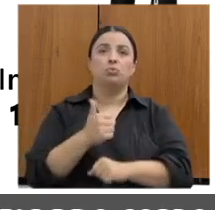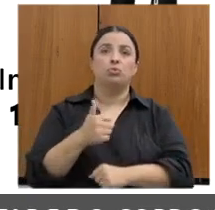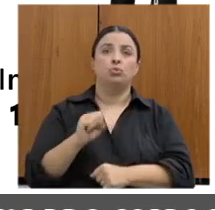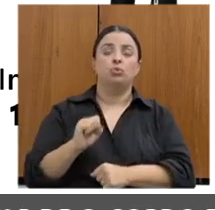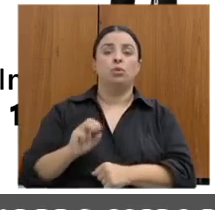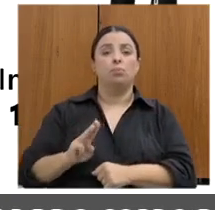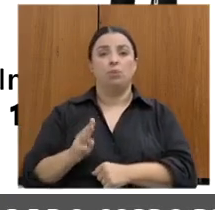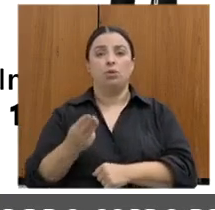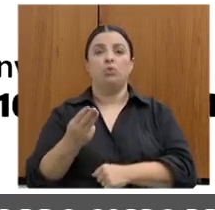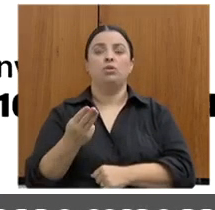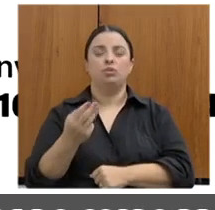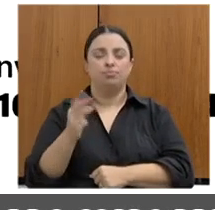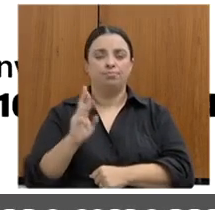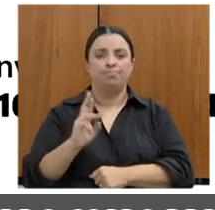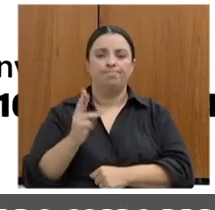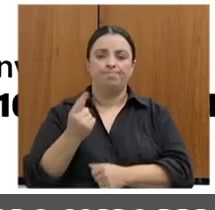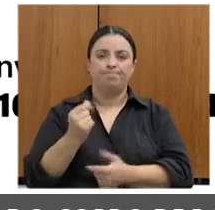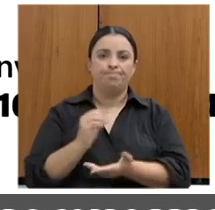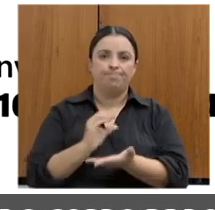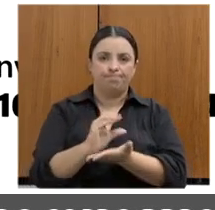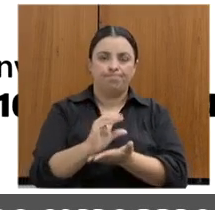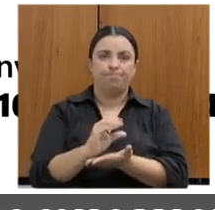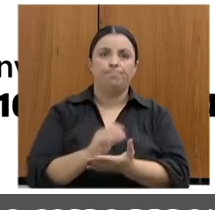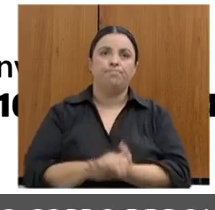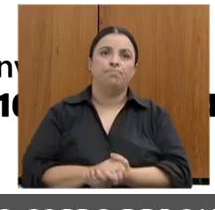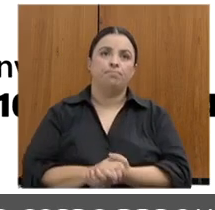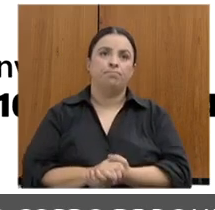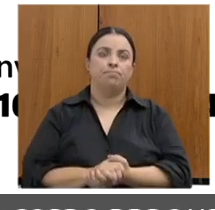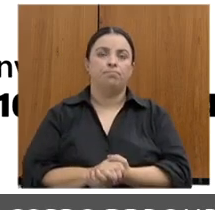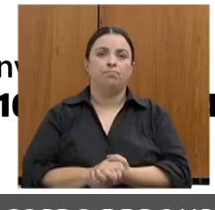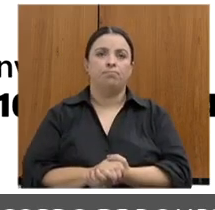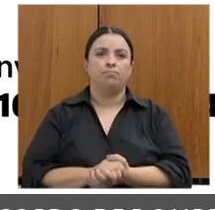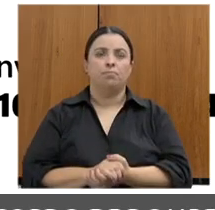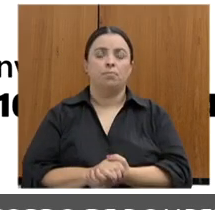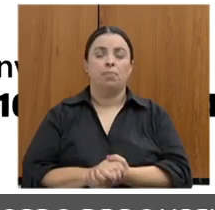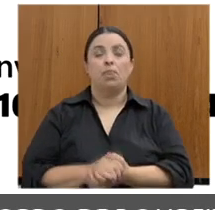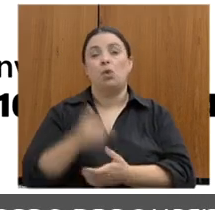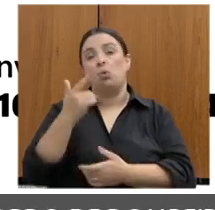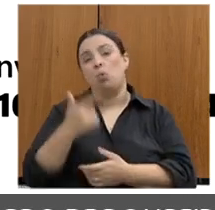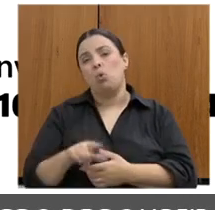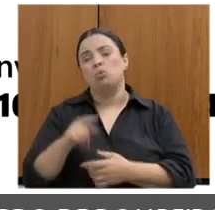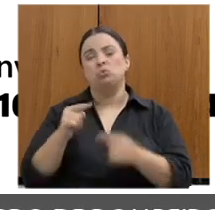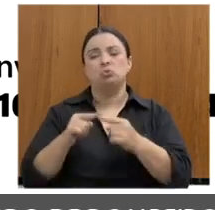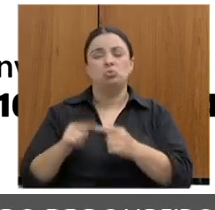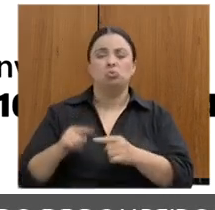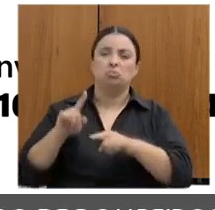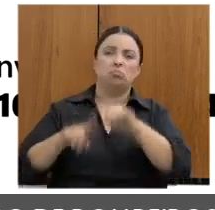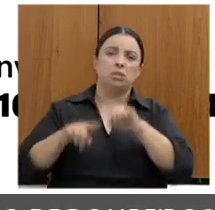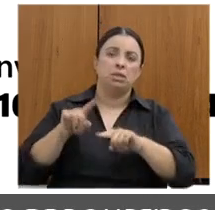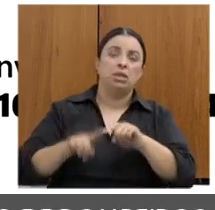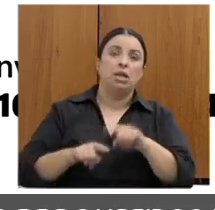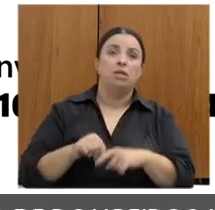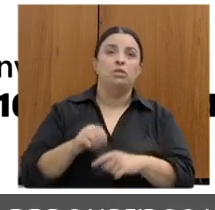próximo em termos de a outros materiais